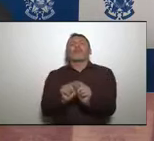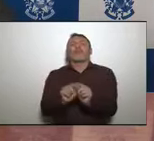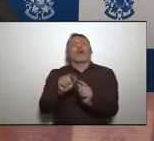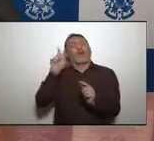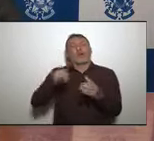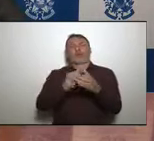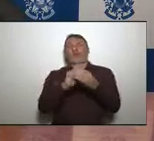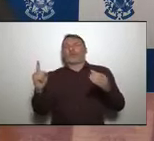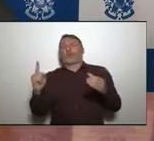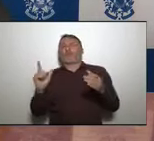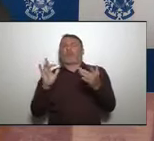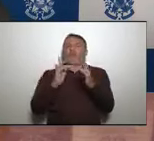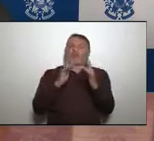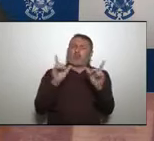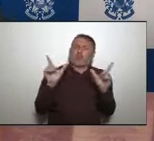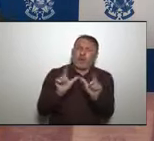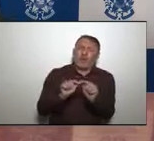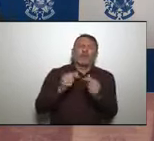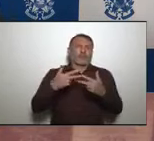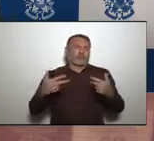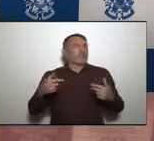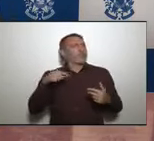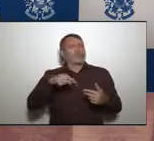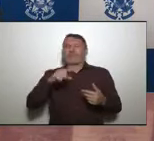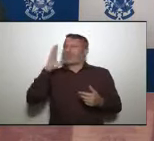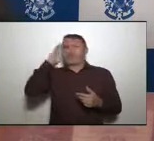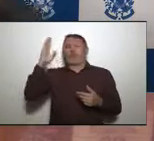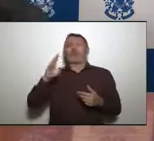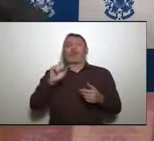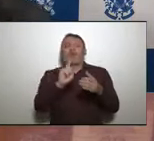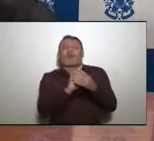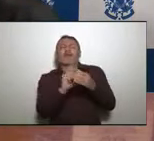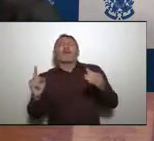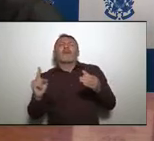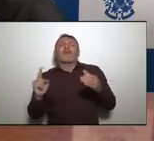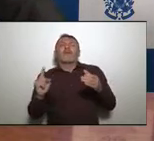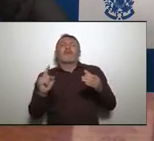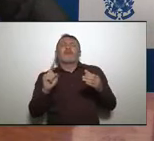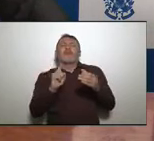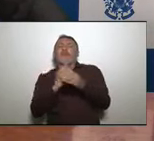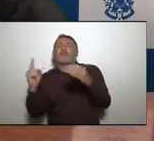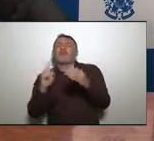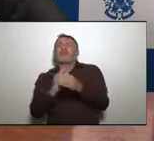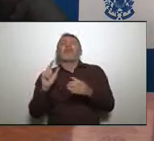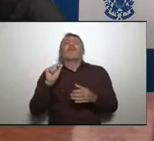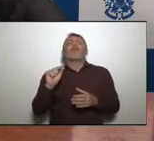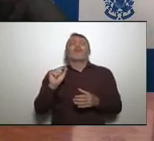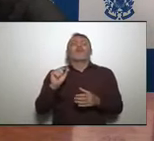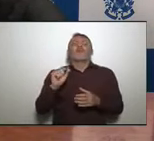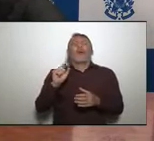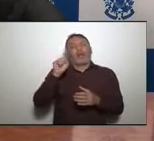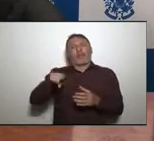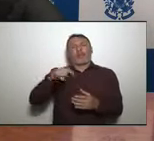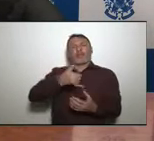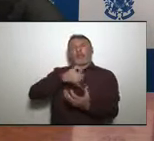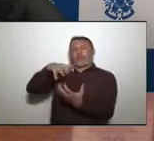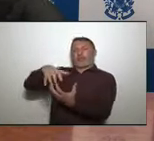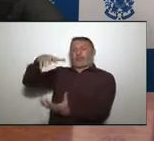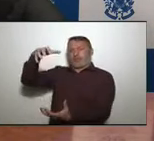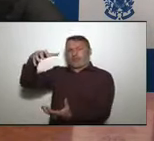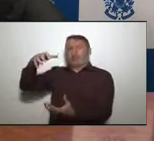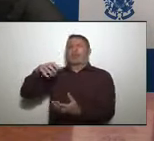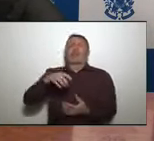sempre destacando que quando a gente fala em isolamento, a gente envolve o isolamento dos grupos de risco, o distanciamento